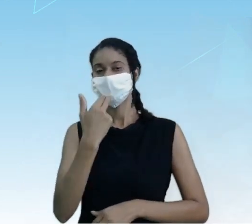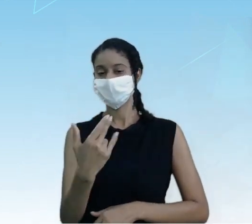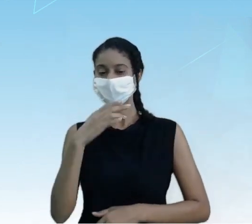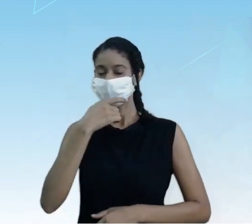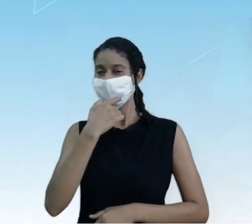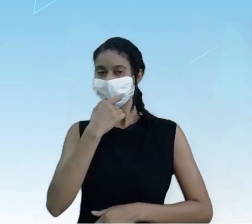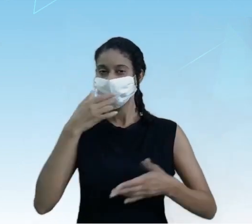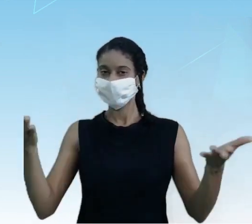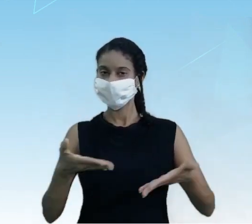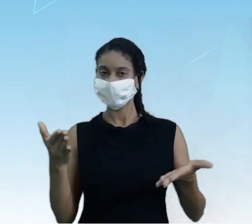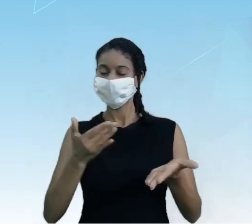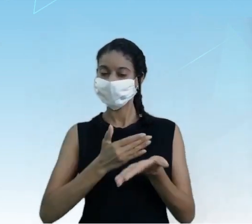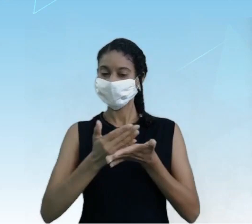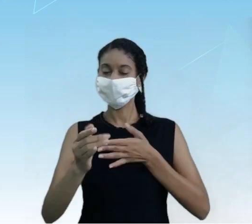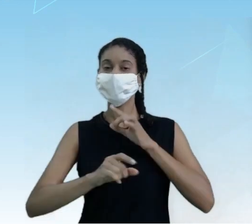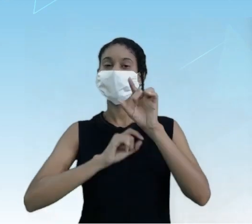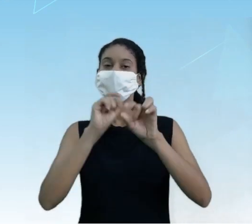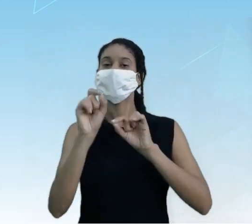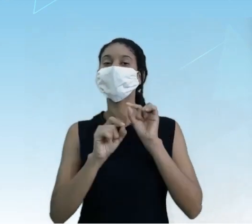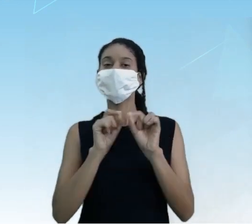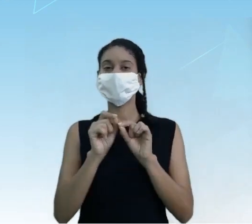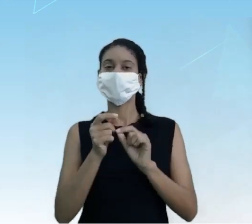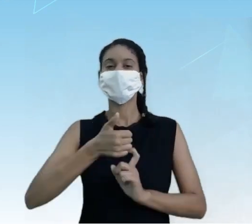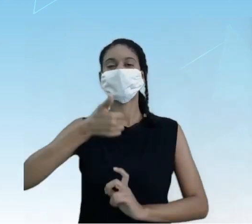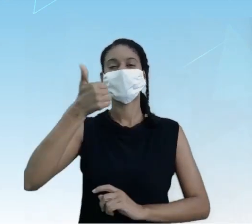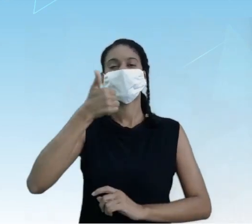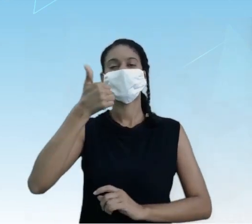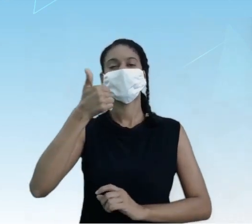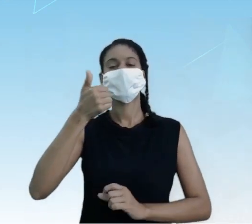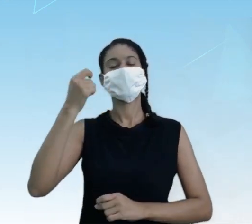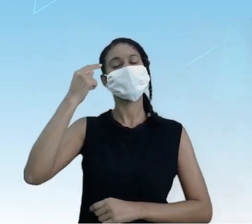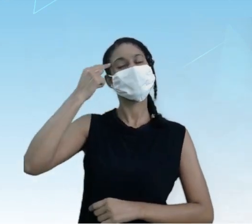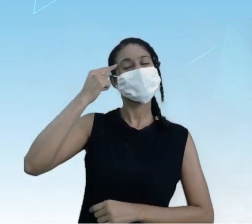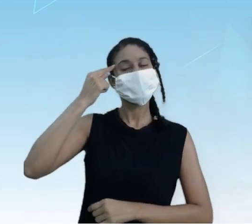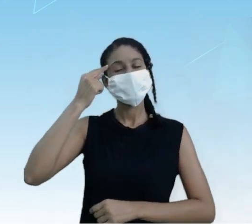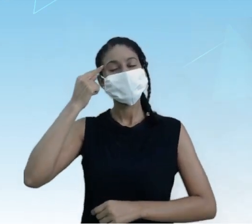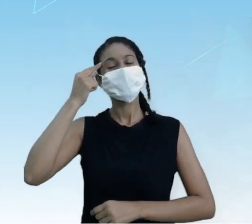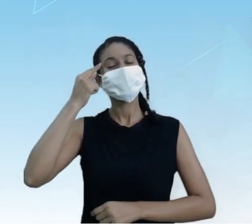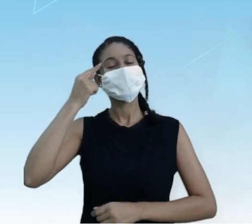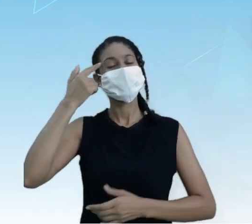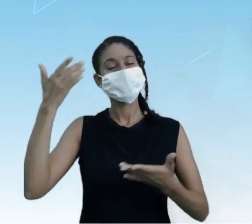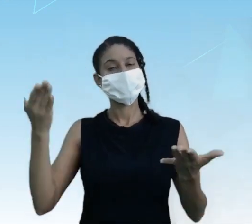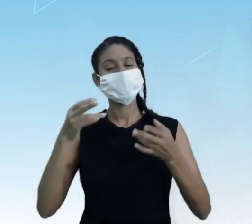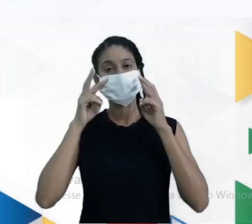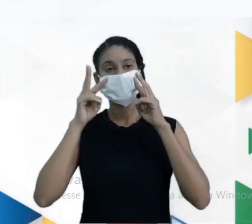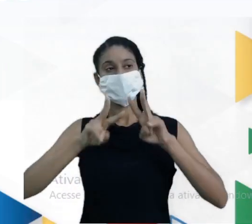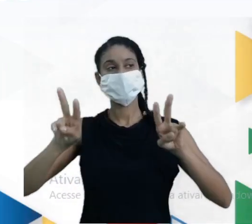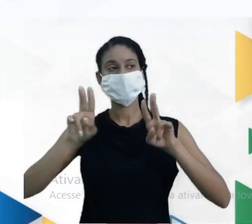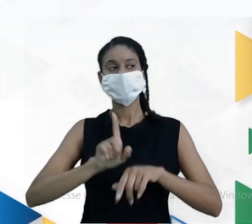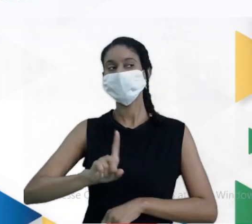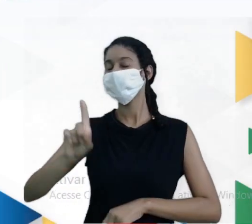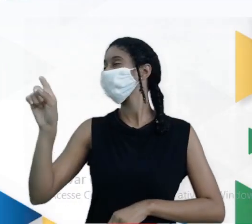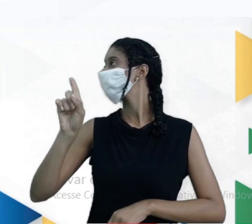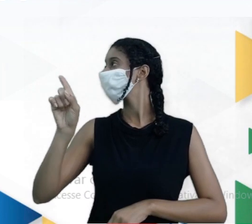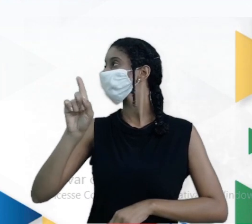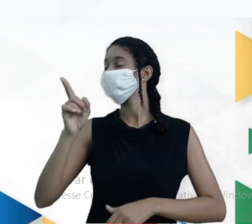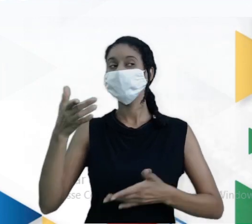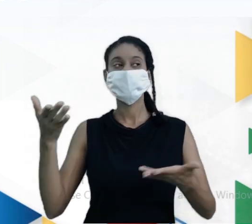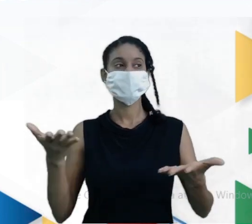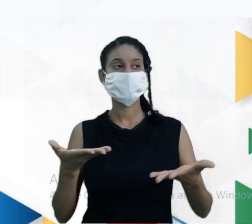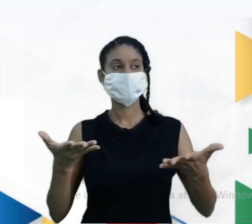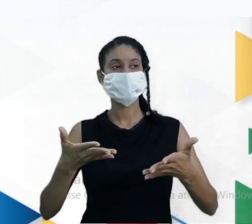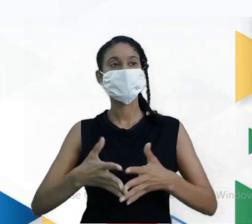gente já vai começar com a primeira reflexão. Olha aí na sua tela. Do you know how